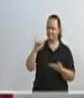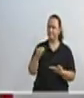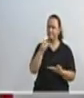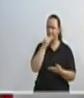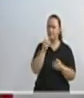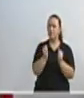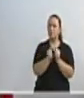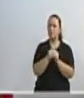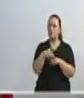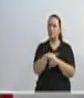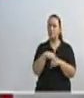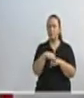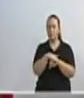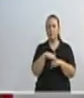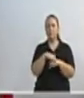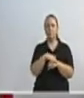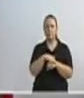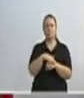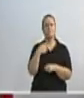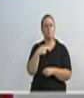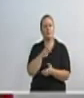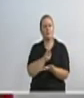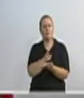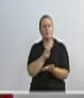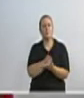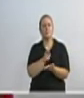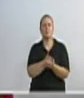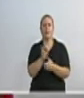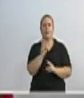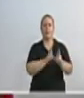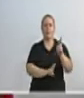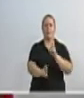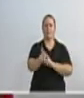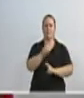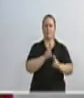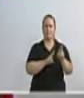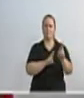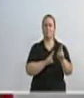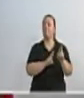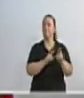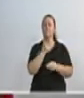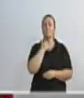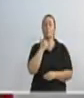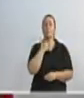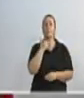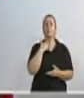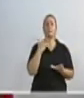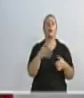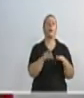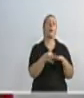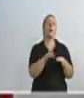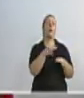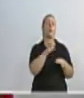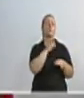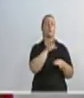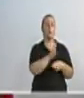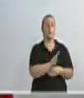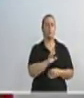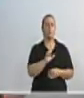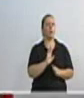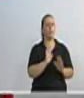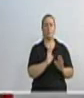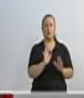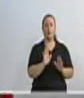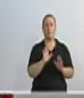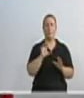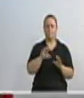conversando. Nós temos que continuar fazendo essa relação. Nós não podemos mais falarmos apenas em Blumenau, e sim a